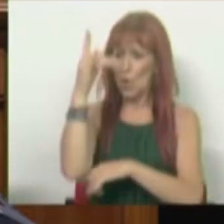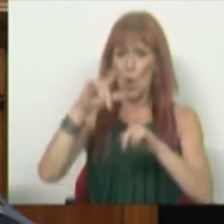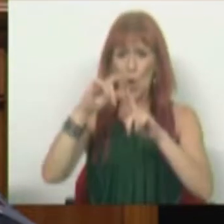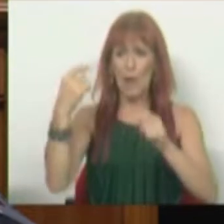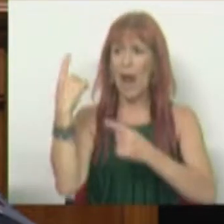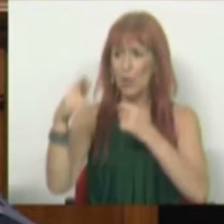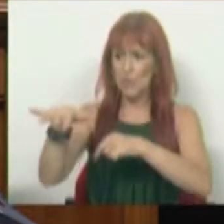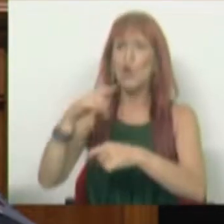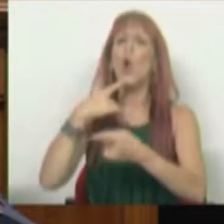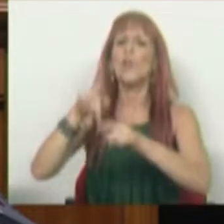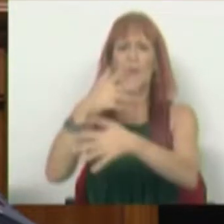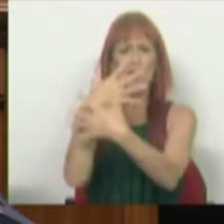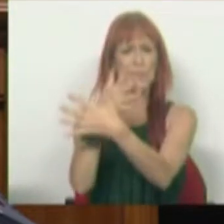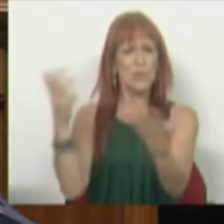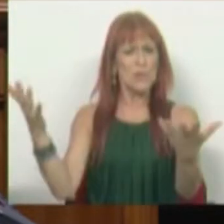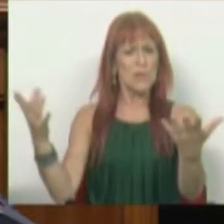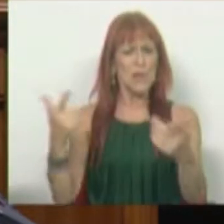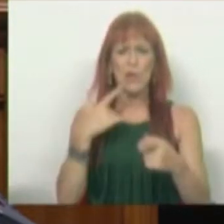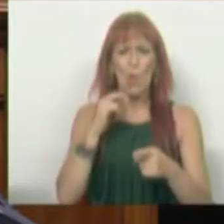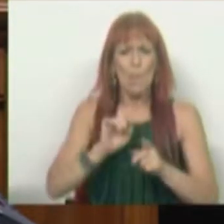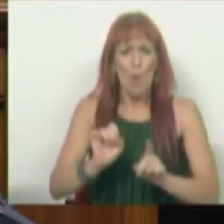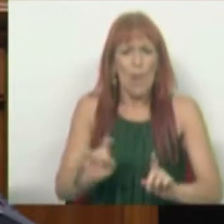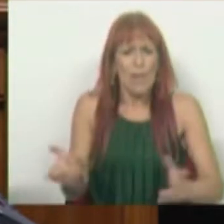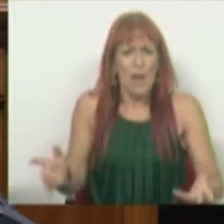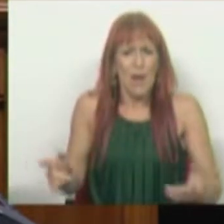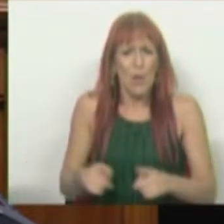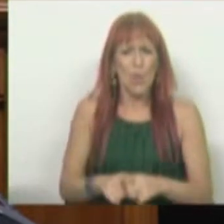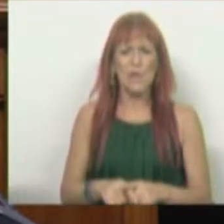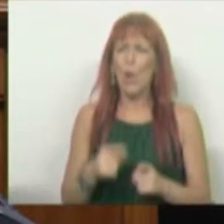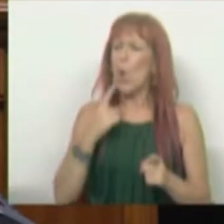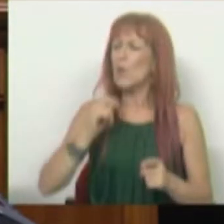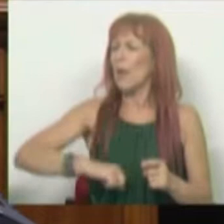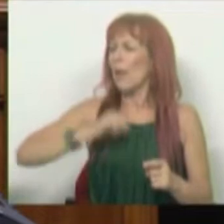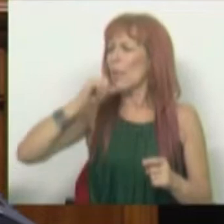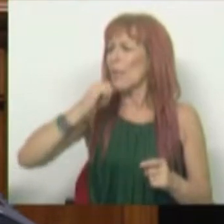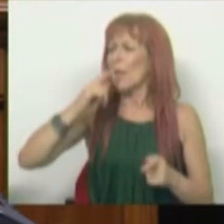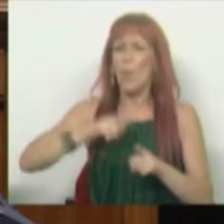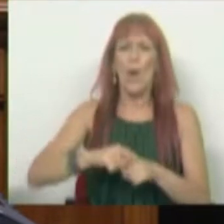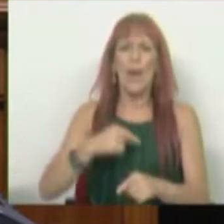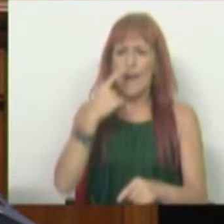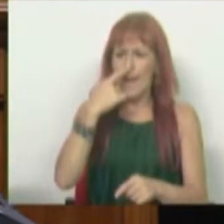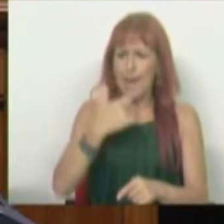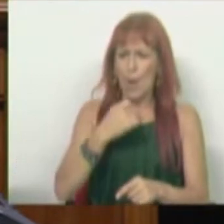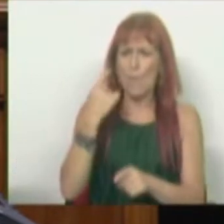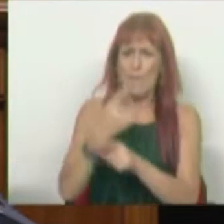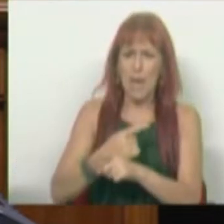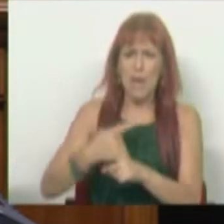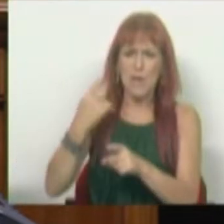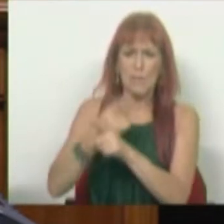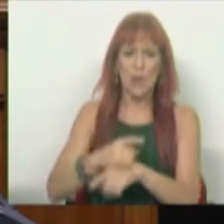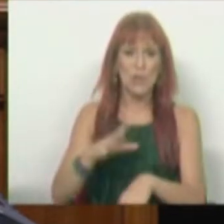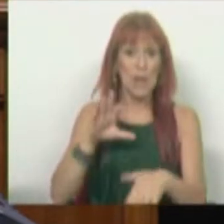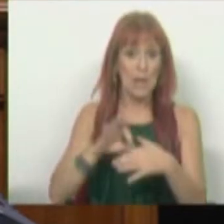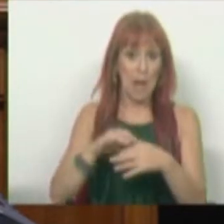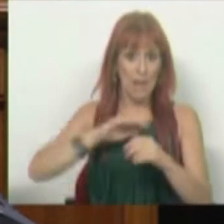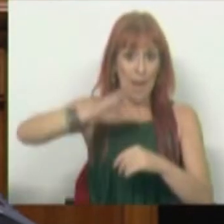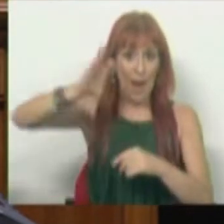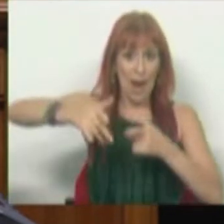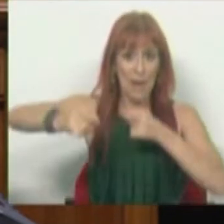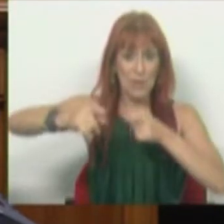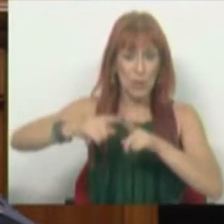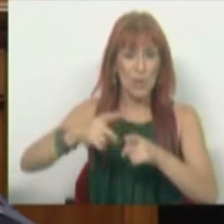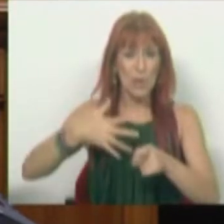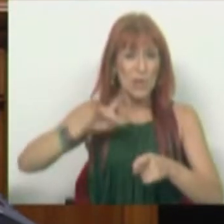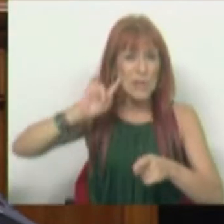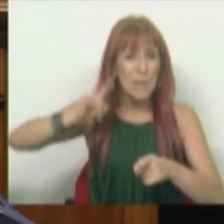que arderam novamente. E o que nós não podemos ter é permanentemente estes erros. E por isso, no que toca à Serra da Estrela, o que nós